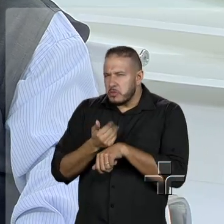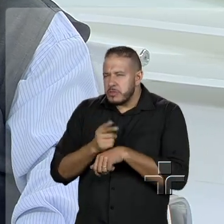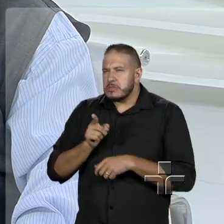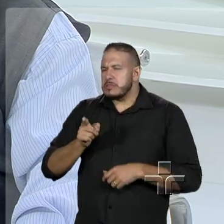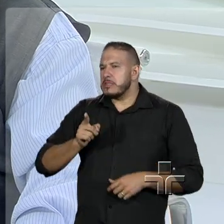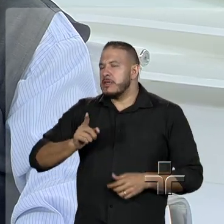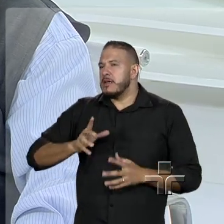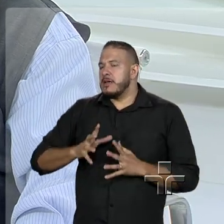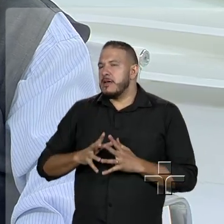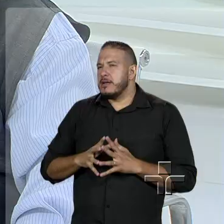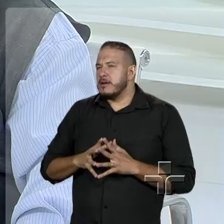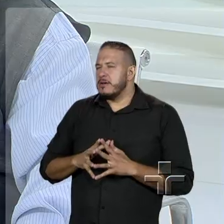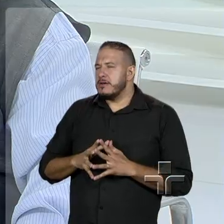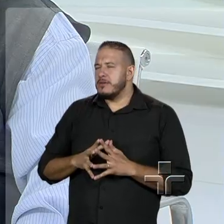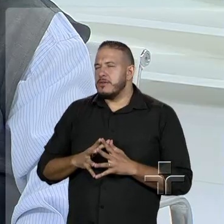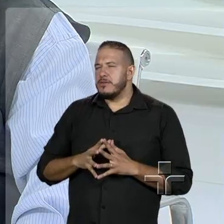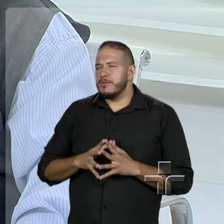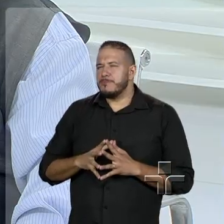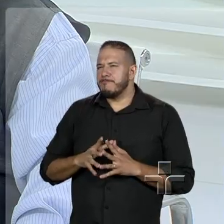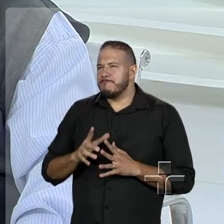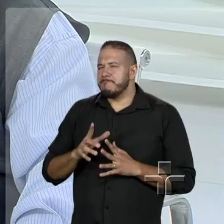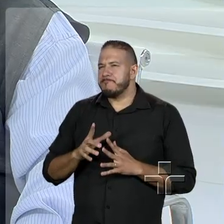o